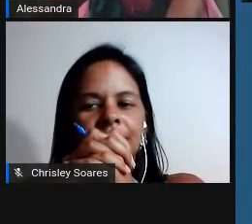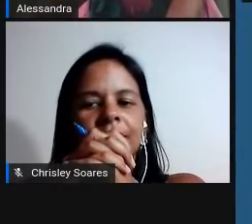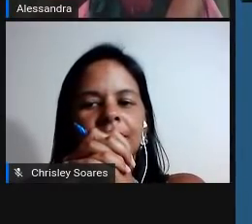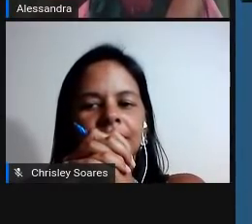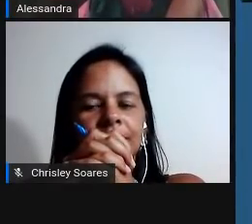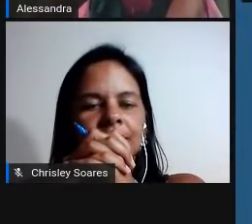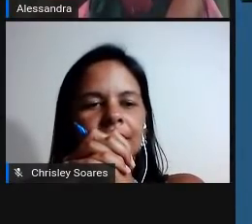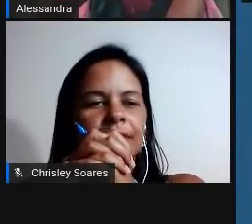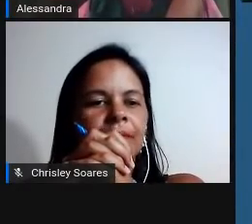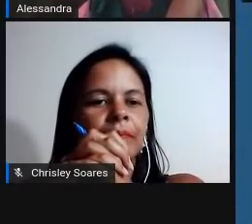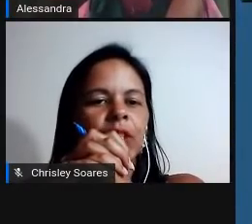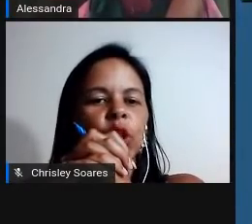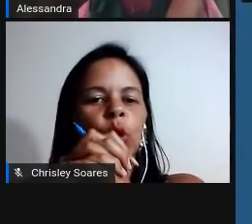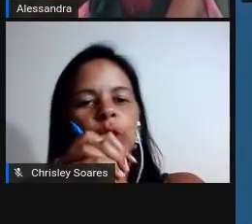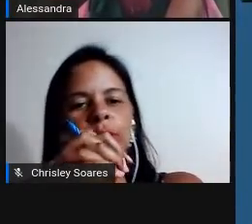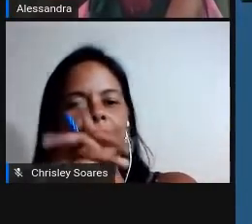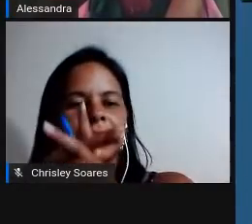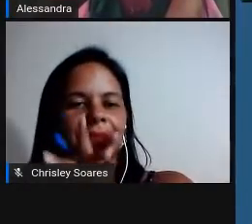com...